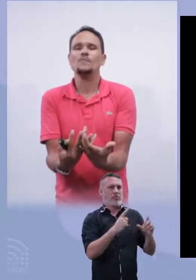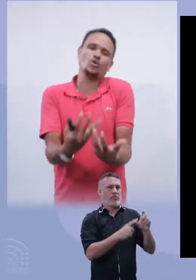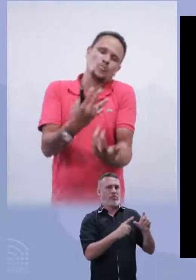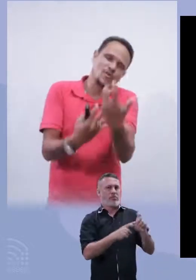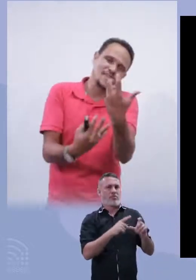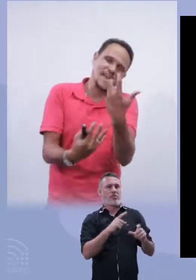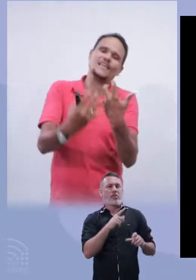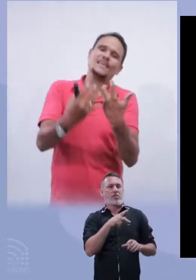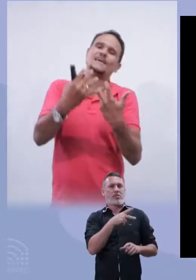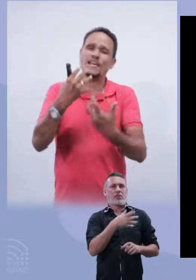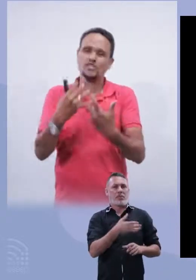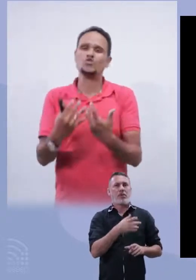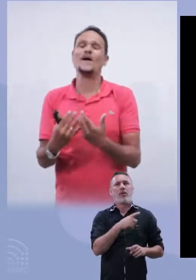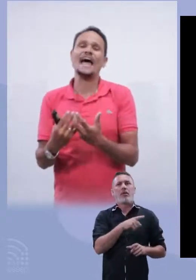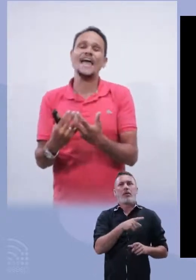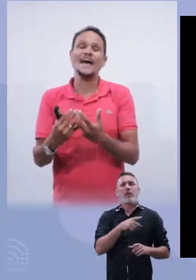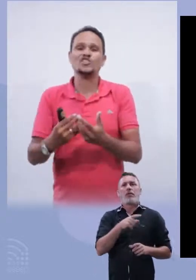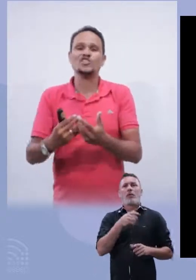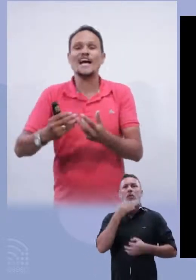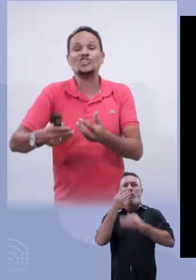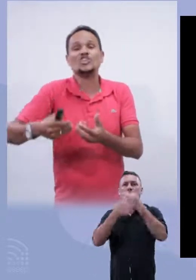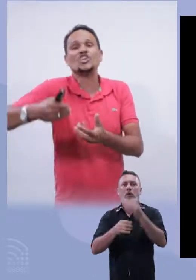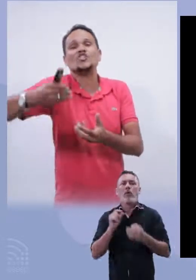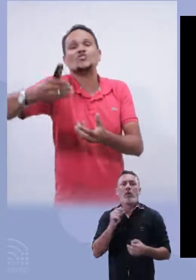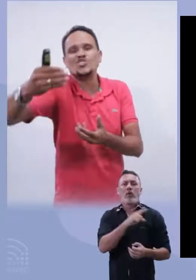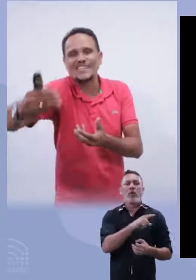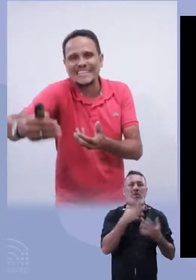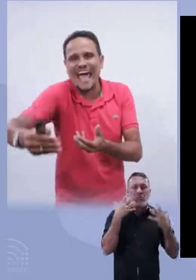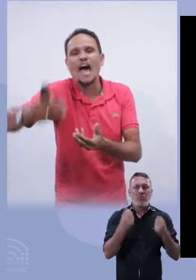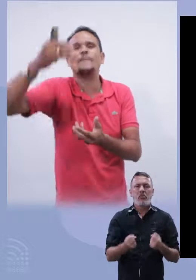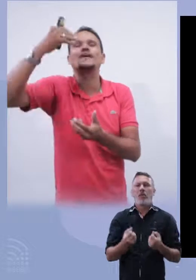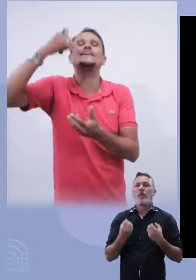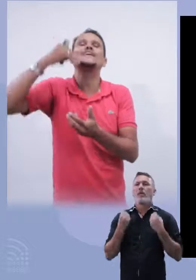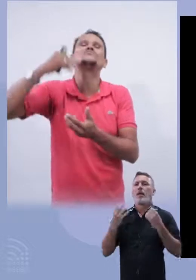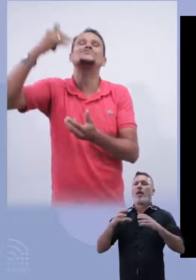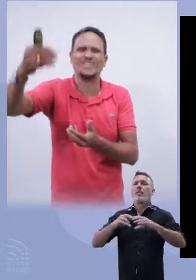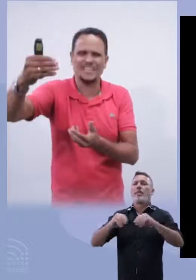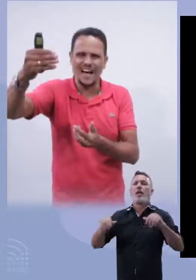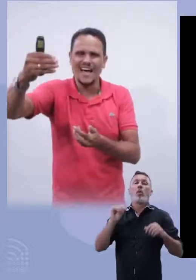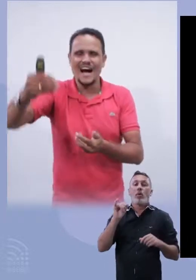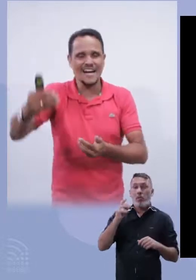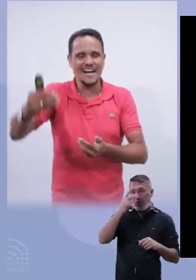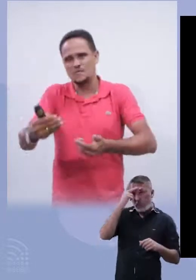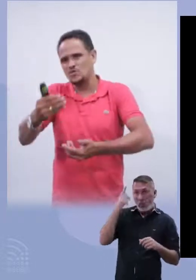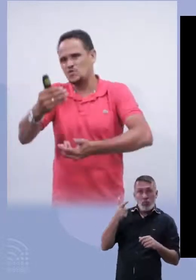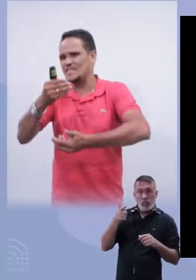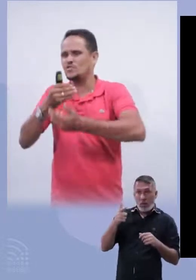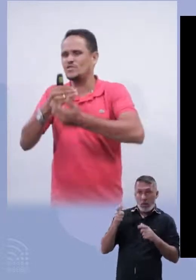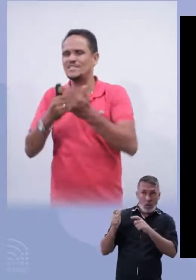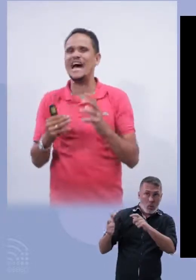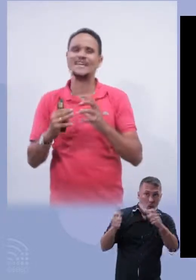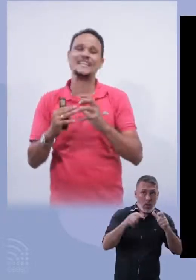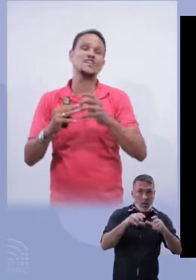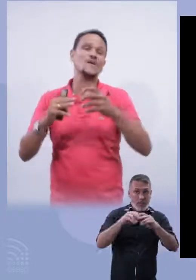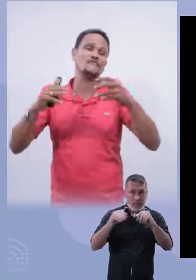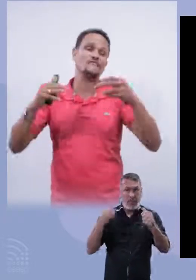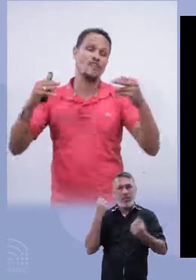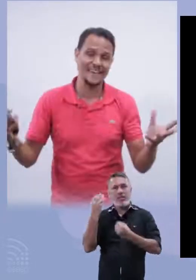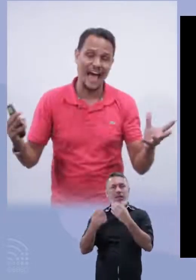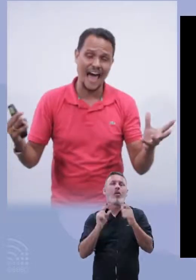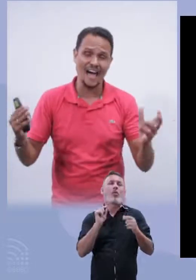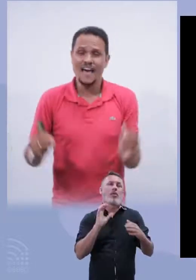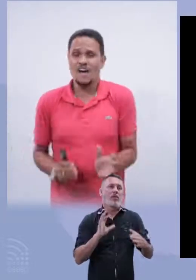Goulart. Tudo porque ele lançou a ideia de dar títulos de terra para quem não tinha. Aí as pessoas associaram a ideia de